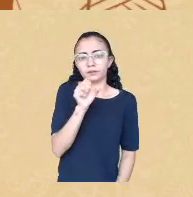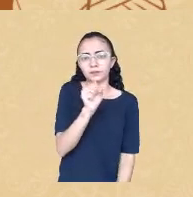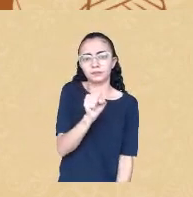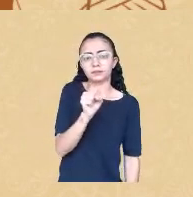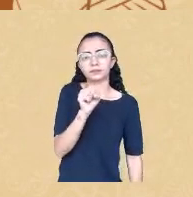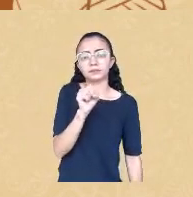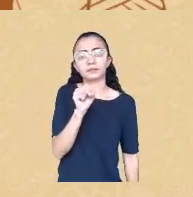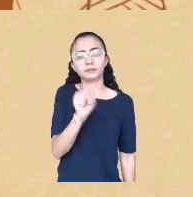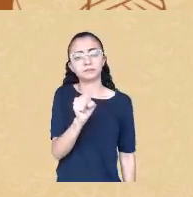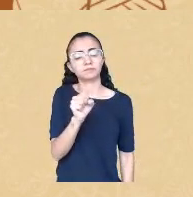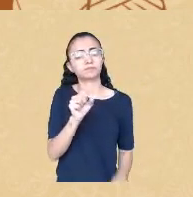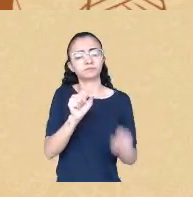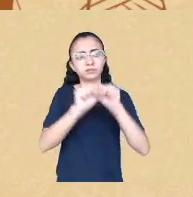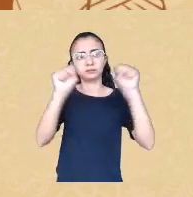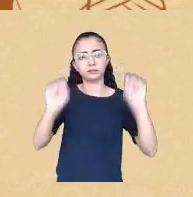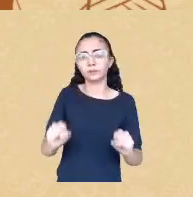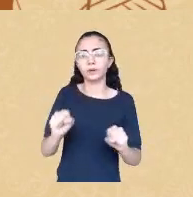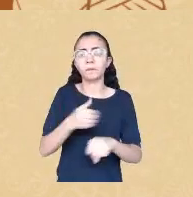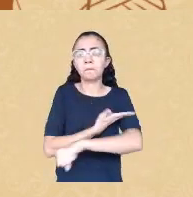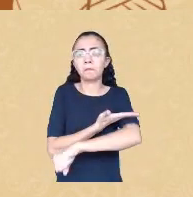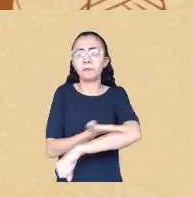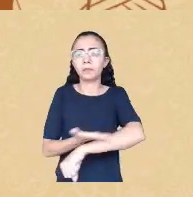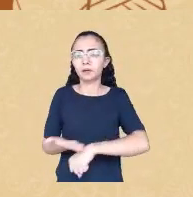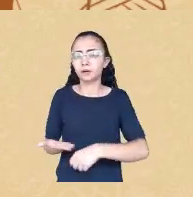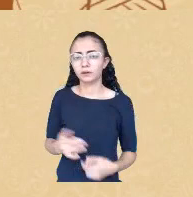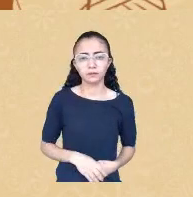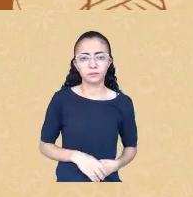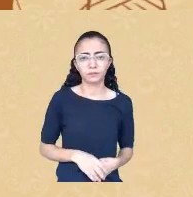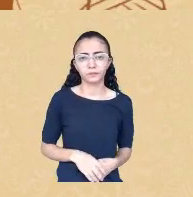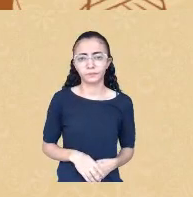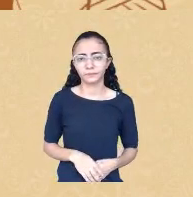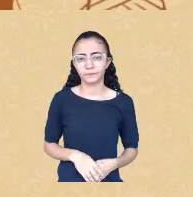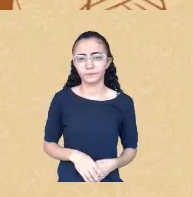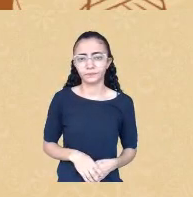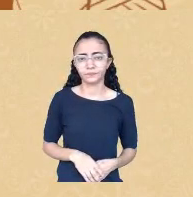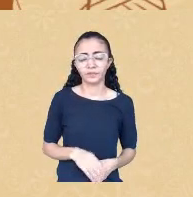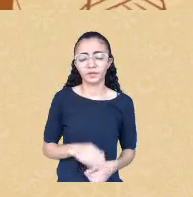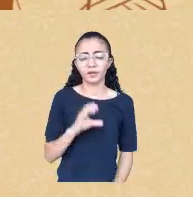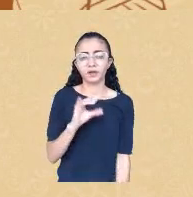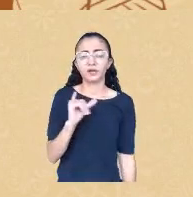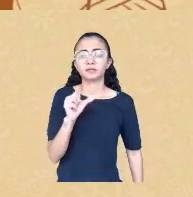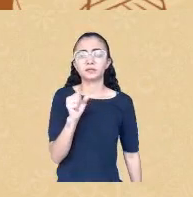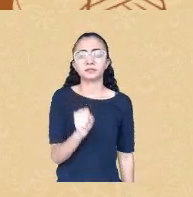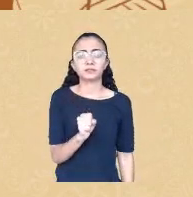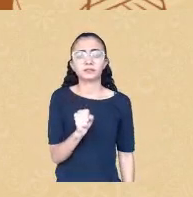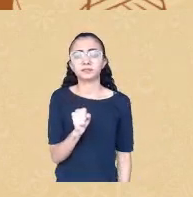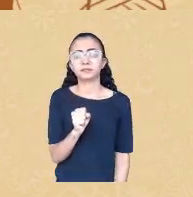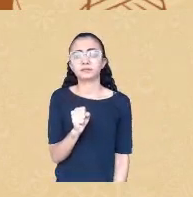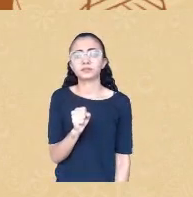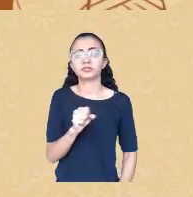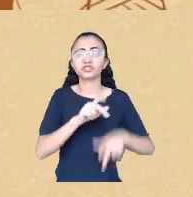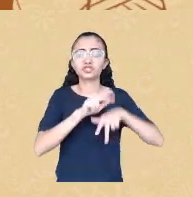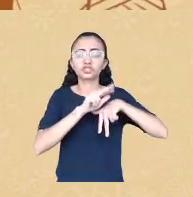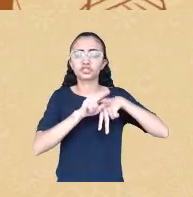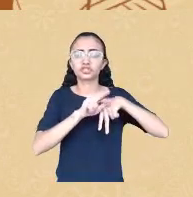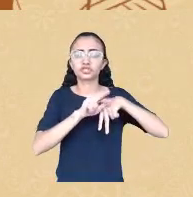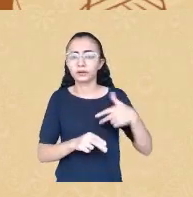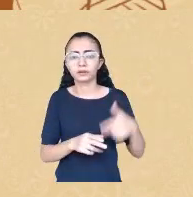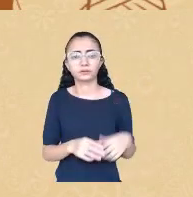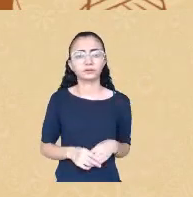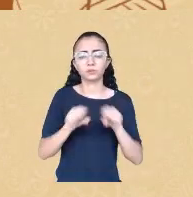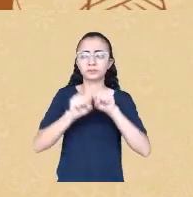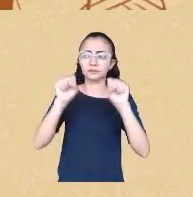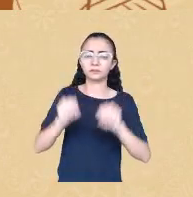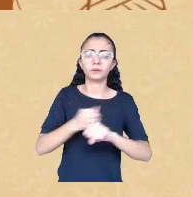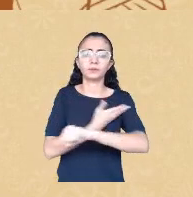sistema branco, né, um cisgênero, cisnormativo, hetero, cisnormativo, branco, sistema. É a própria